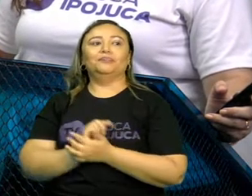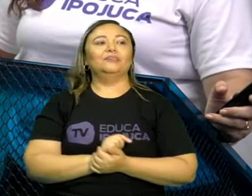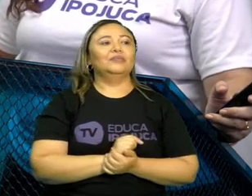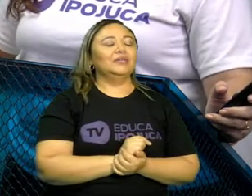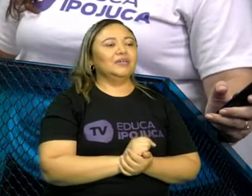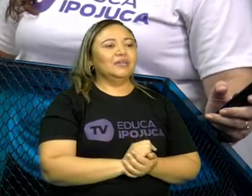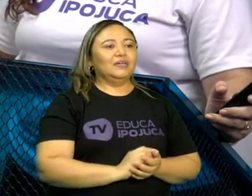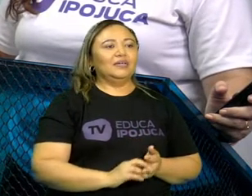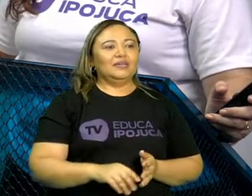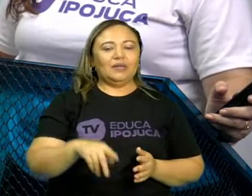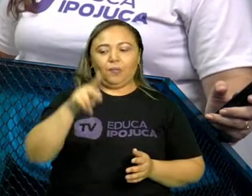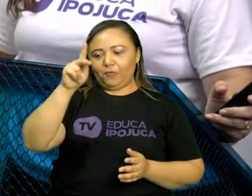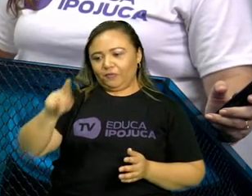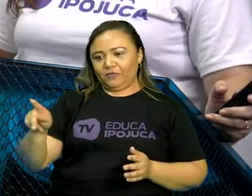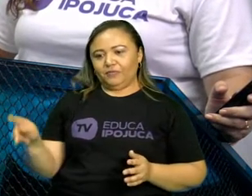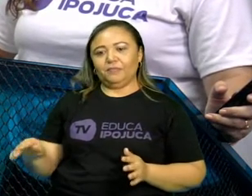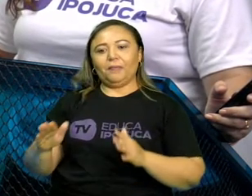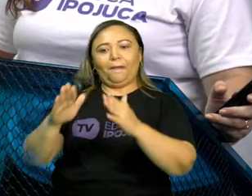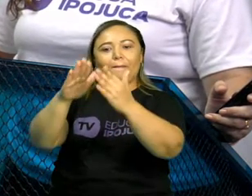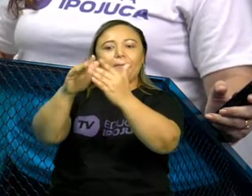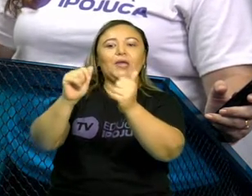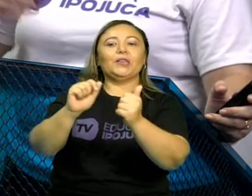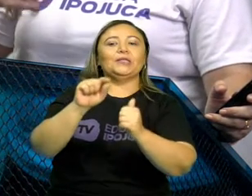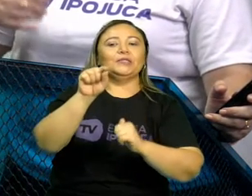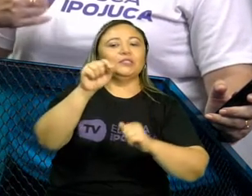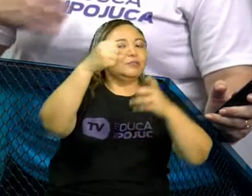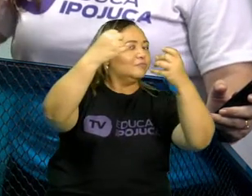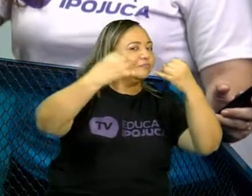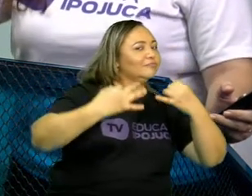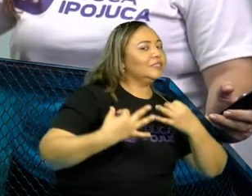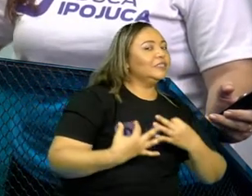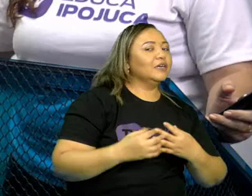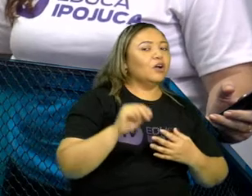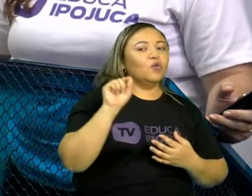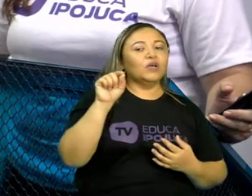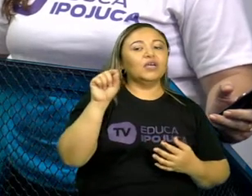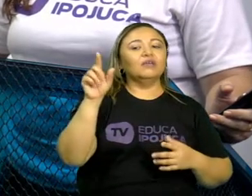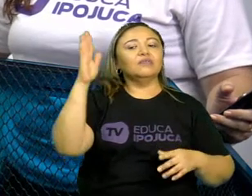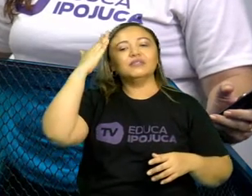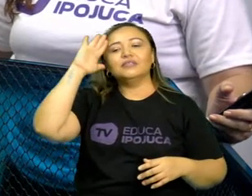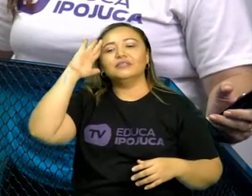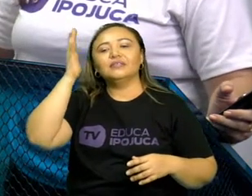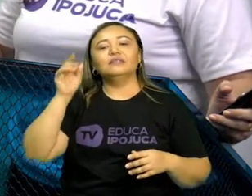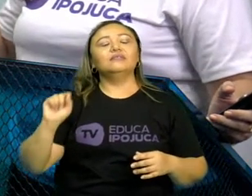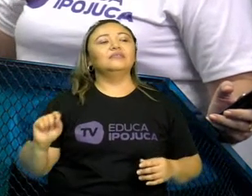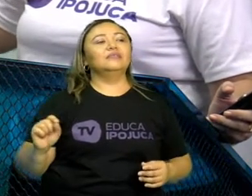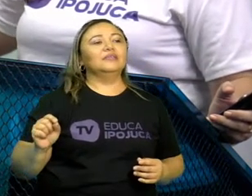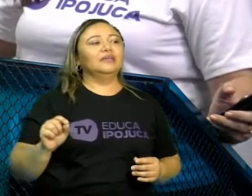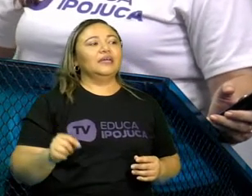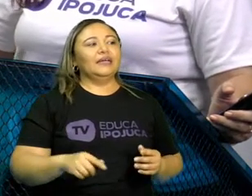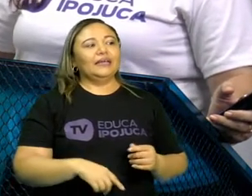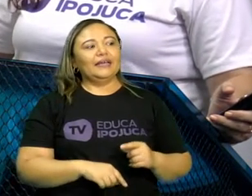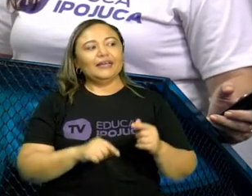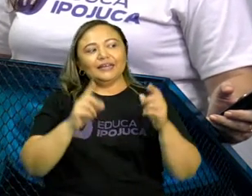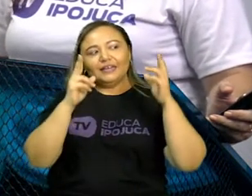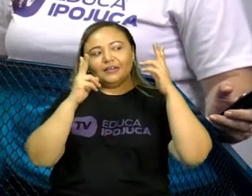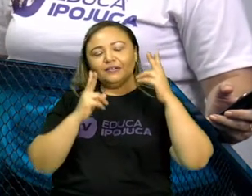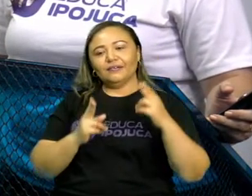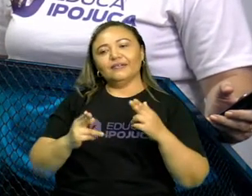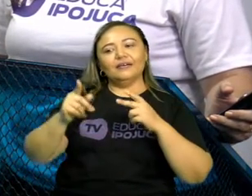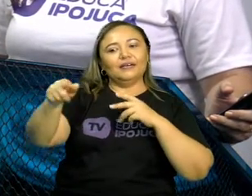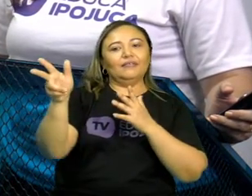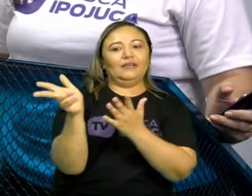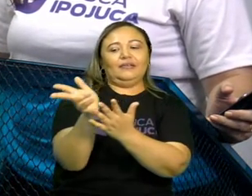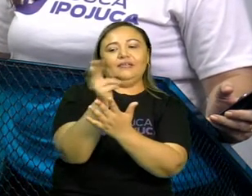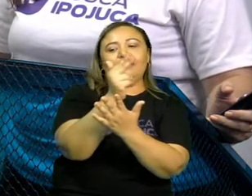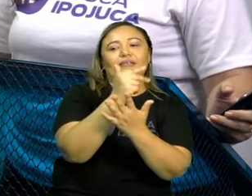Então, quando eu chego para vocês e digo, certo, agora explica para mim como foi que você compreendeu, é bem essa carinha que a Sandra Nenberg